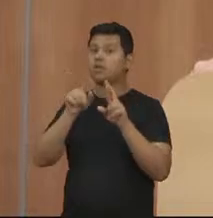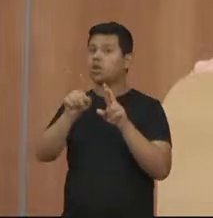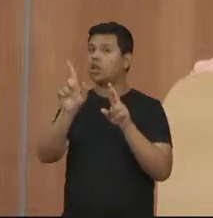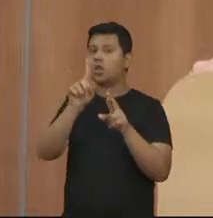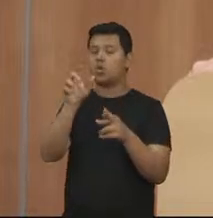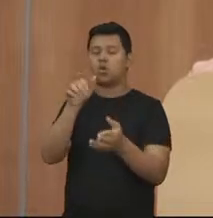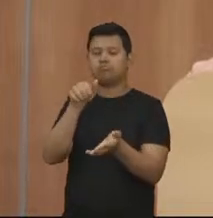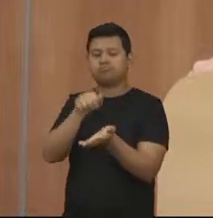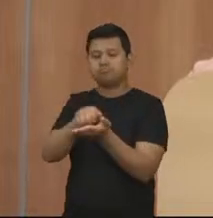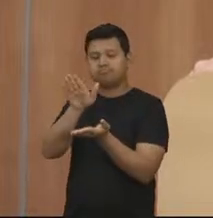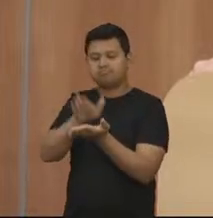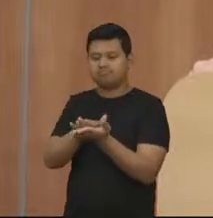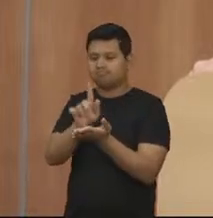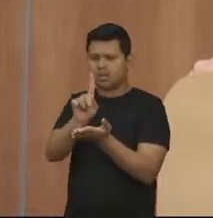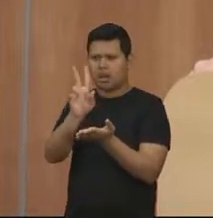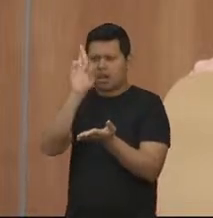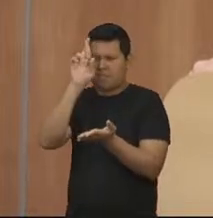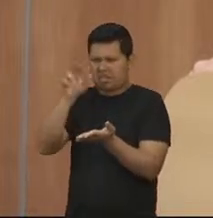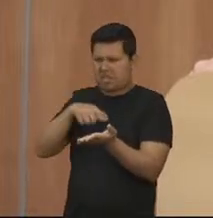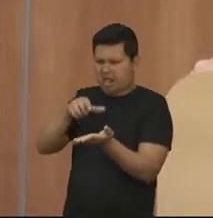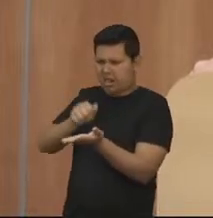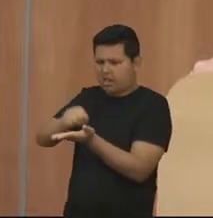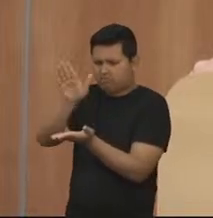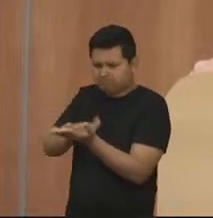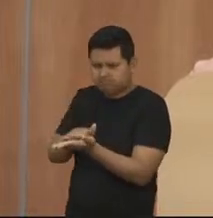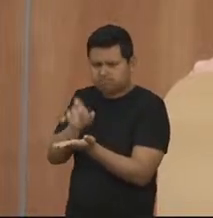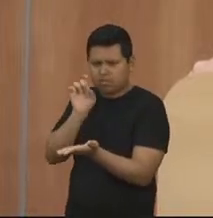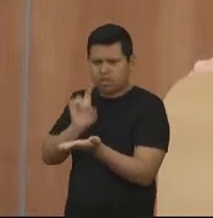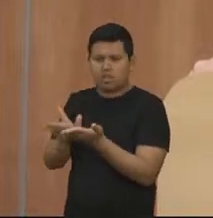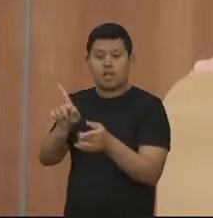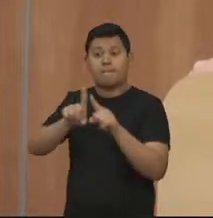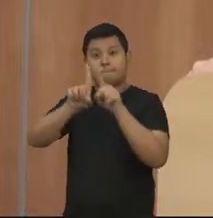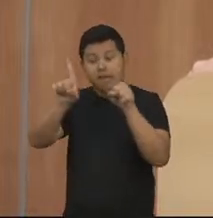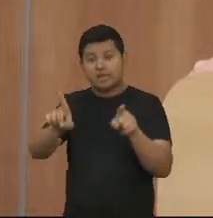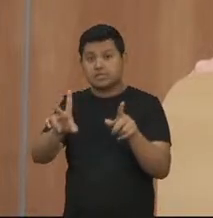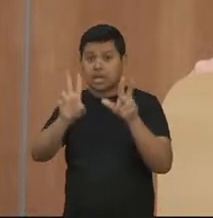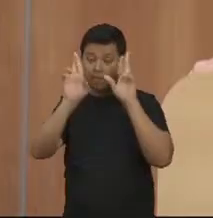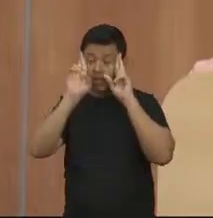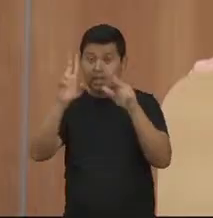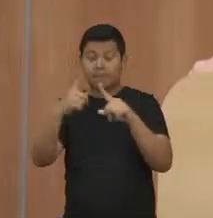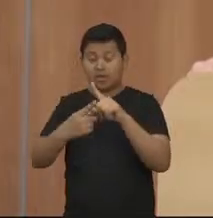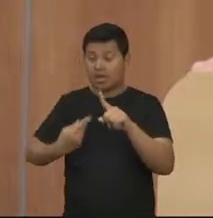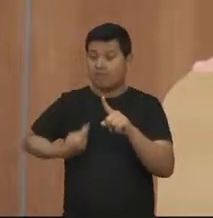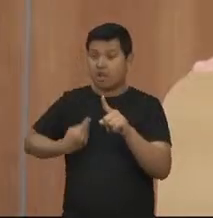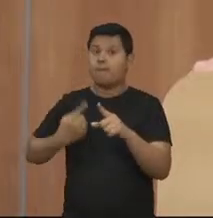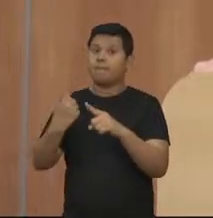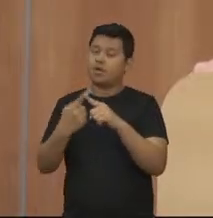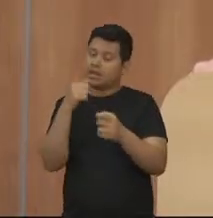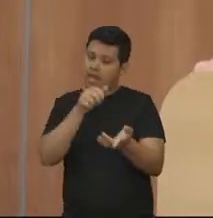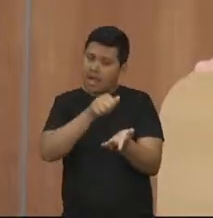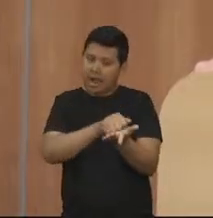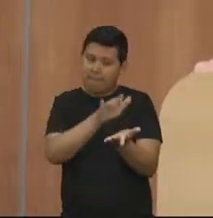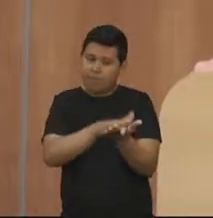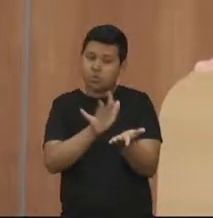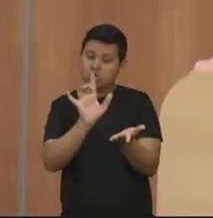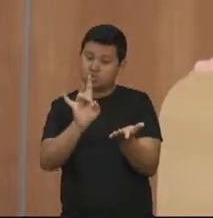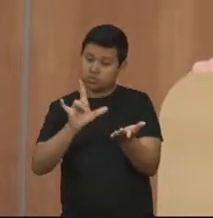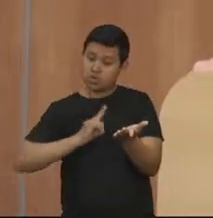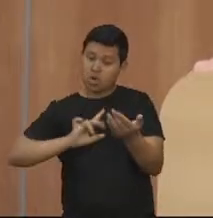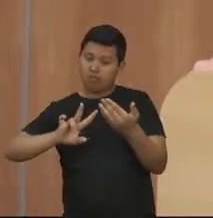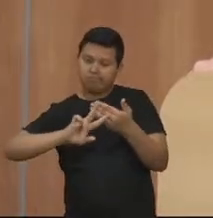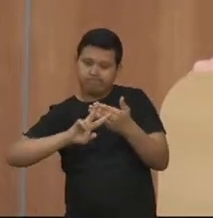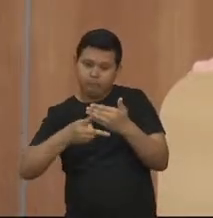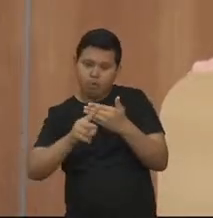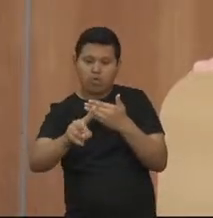multa, né? Tem que respeitar porque você respeita a vida. A multa é uma consequência de uma infração que você cometeu, um ato